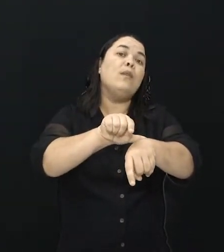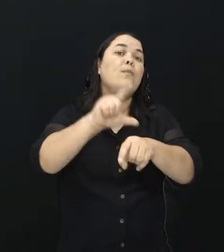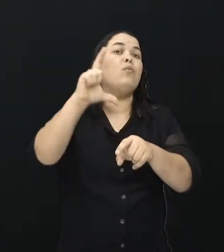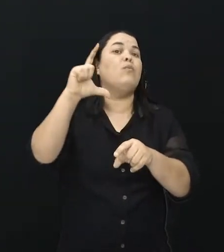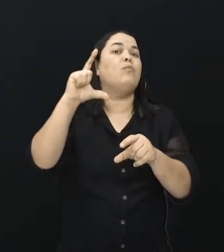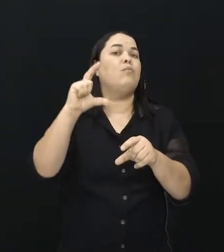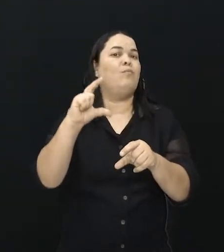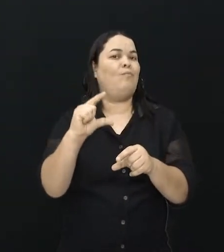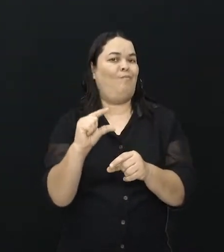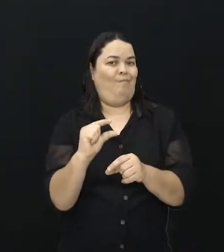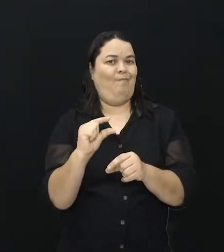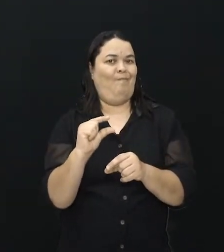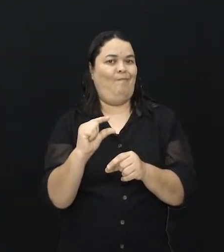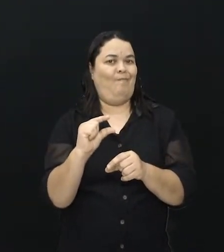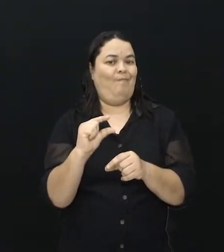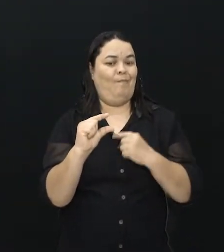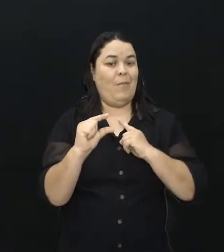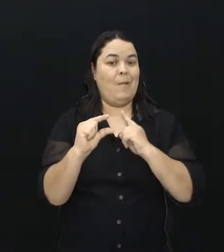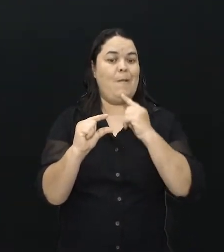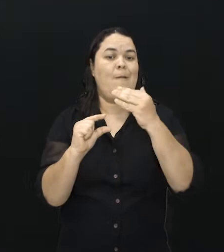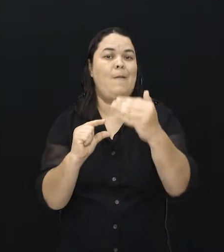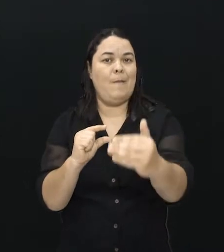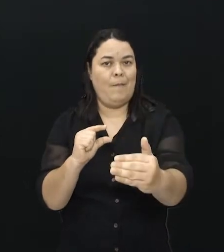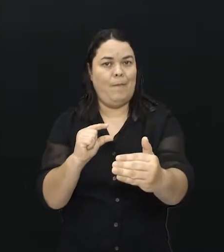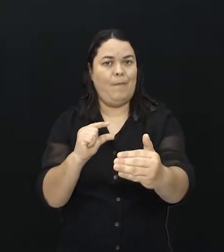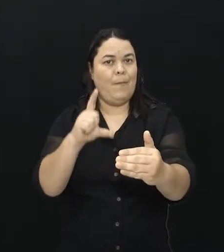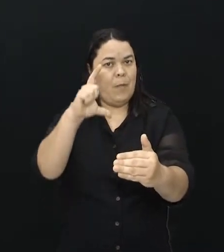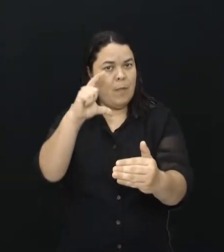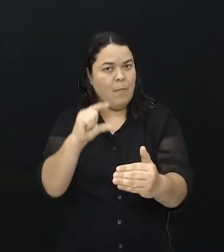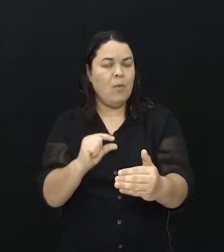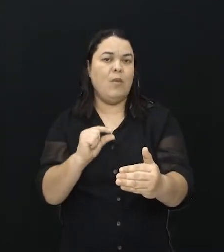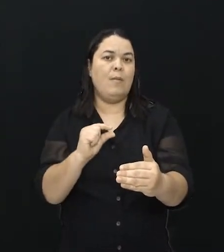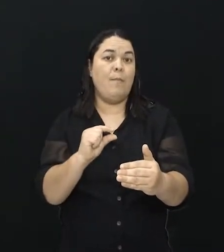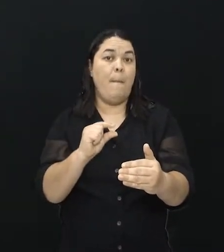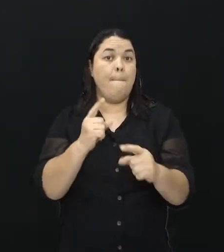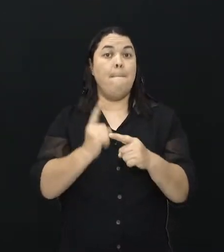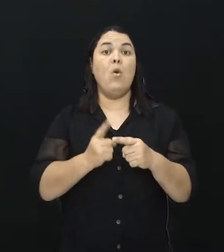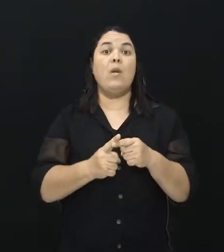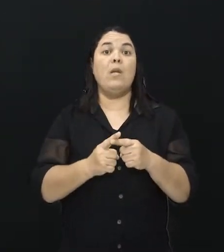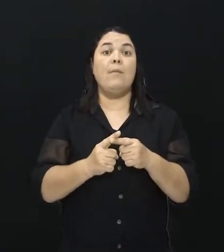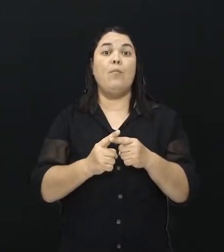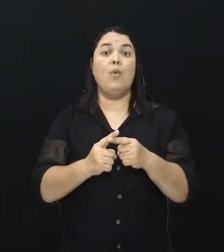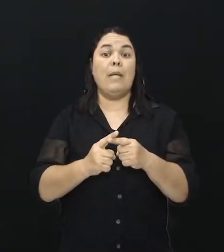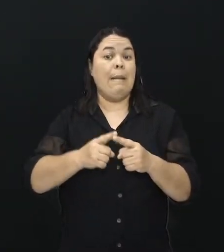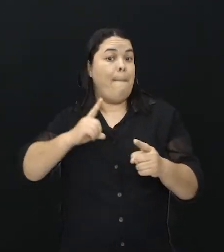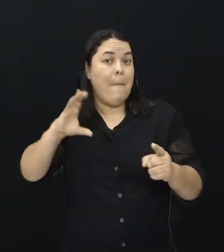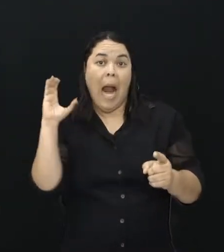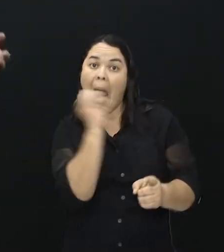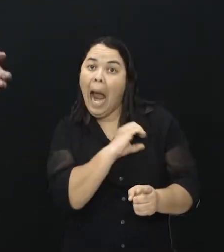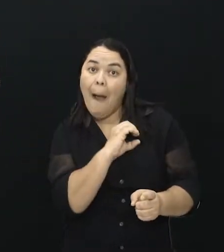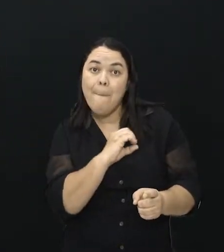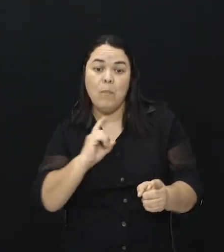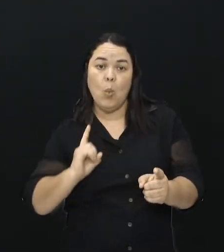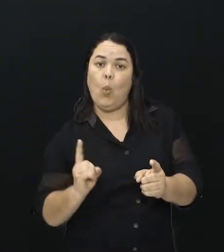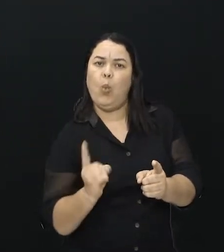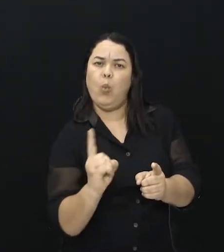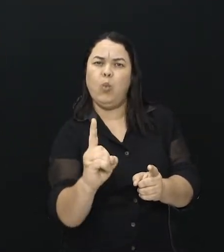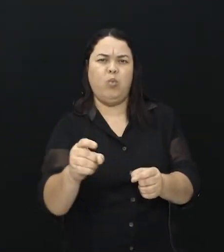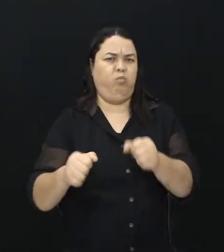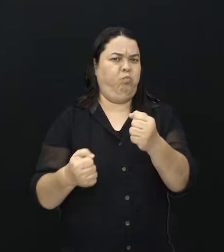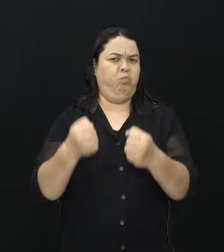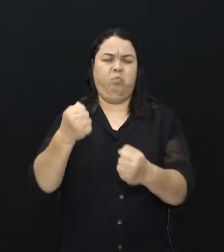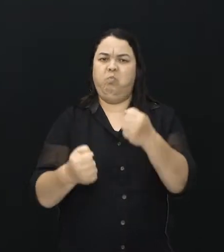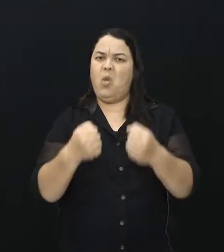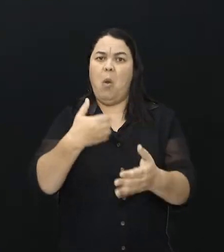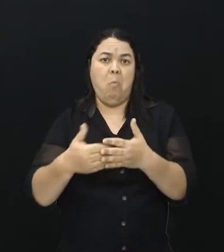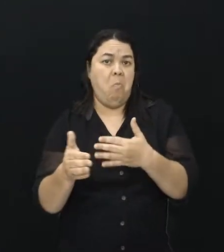para cumprir esse percurso, ele vai diminuir. Por quê? Porque quanto maior for a velocidade de um automóvel, de um